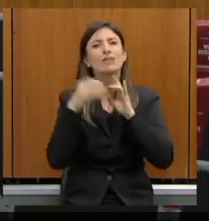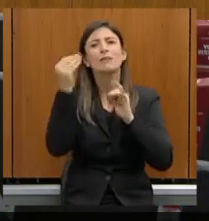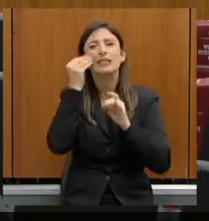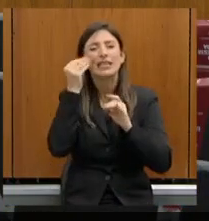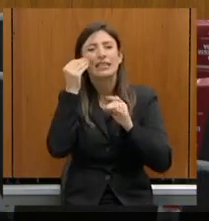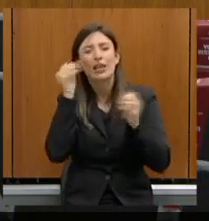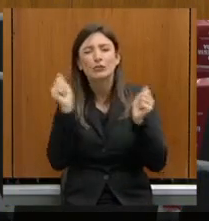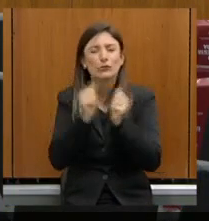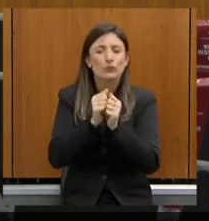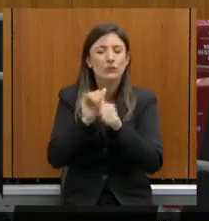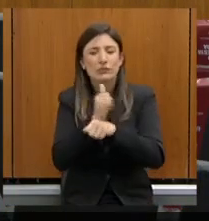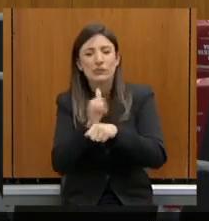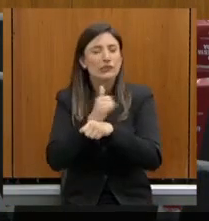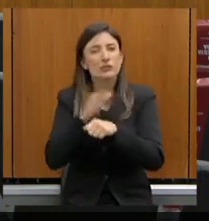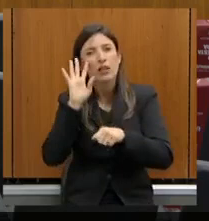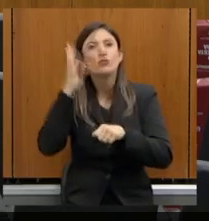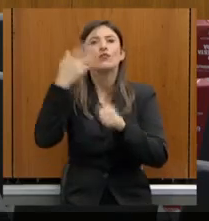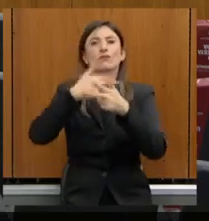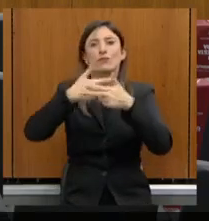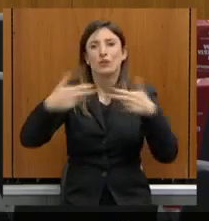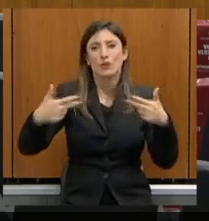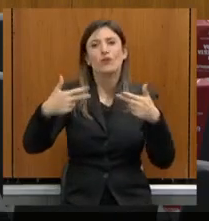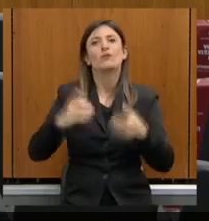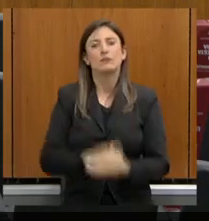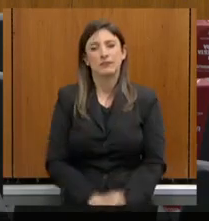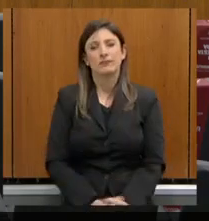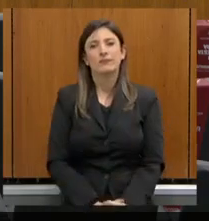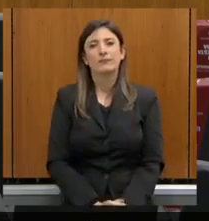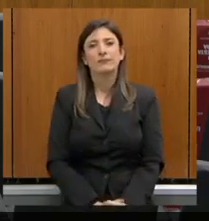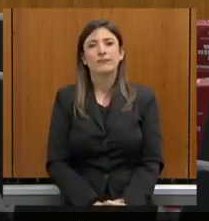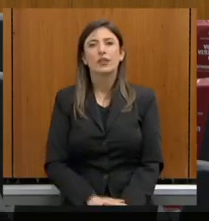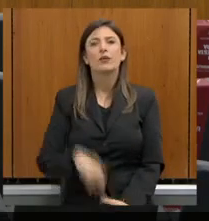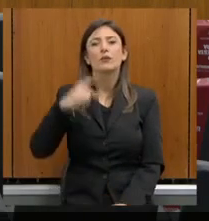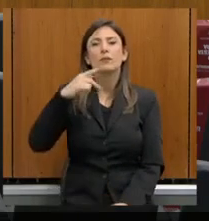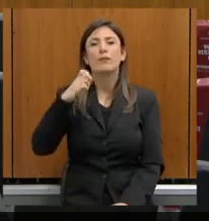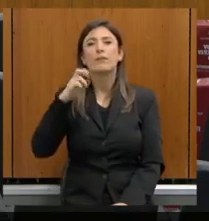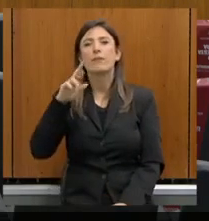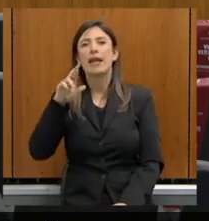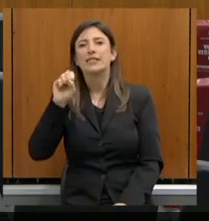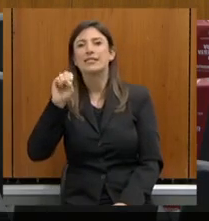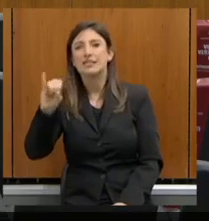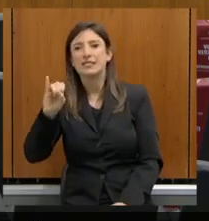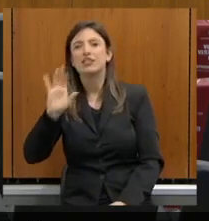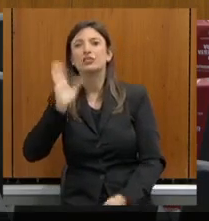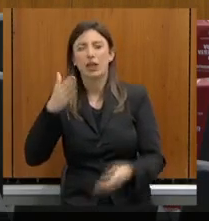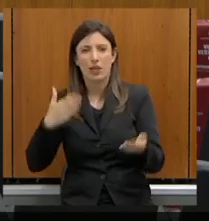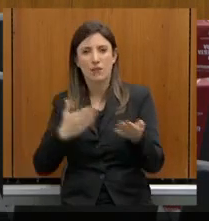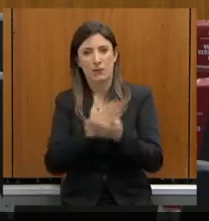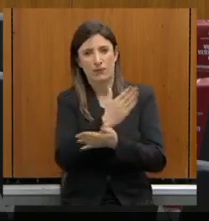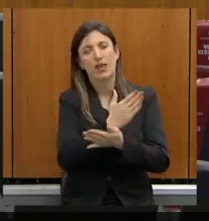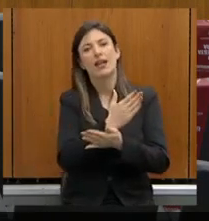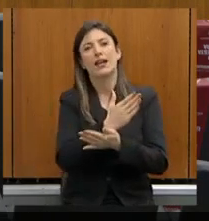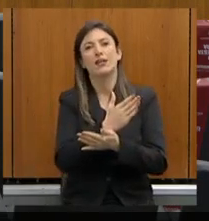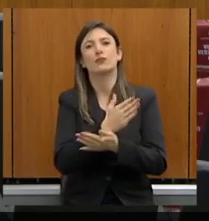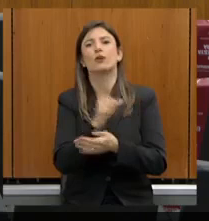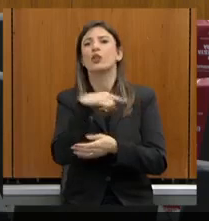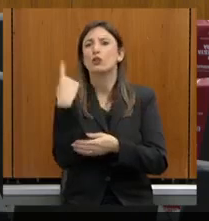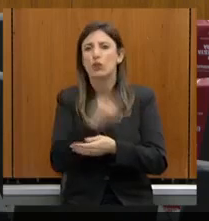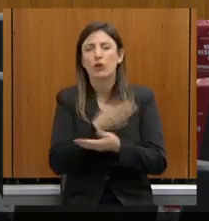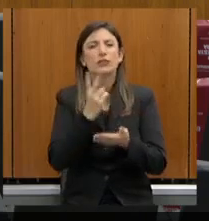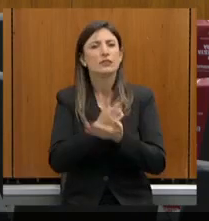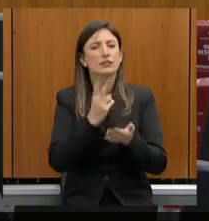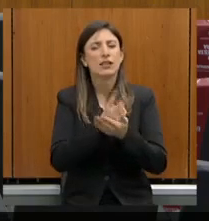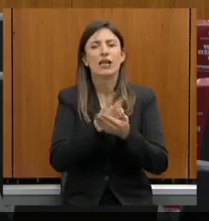juntas e conte conosco. O PERSI, que foi aprovado, nós estamos em articulação